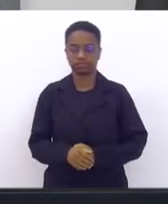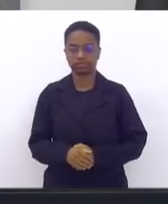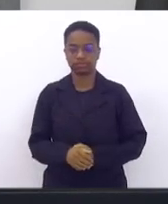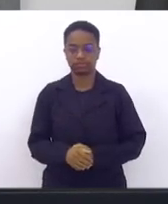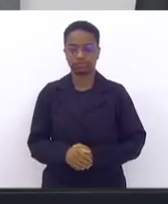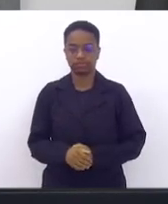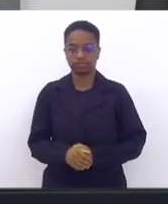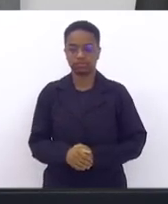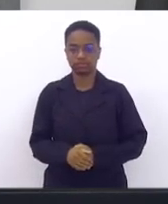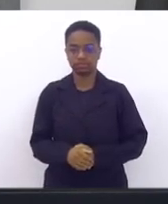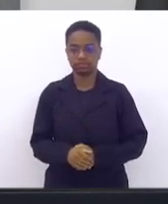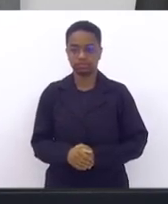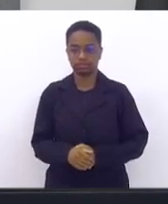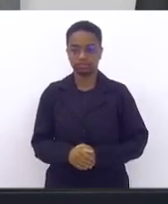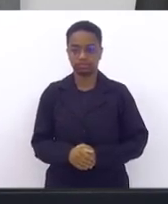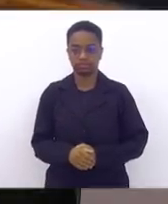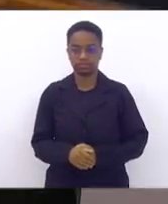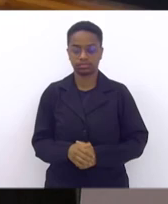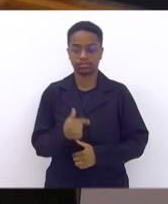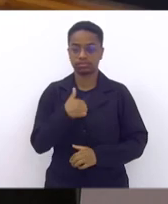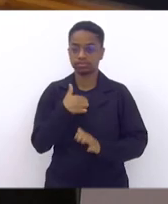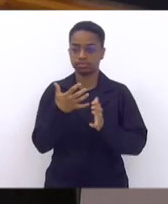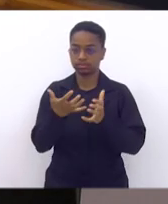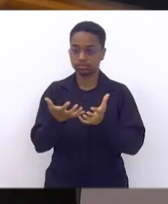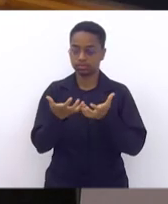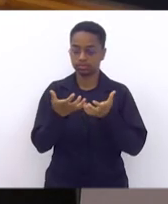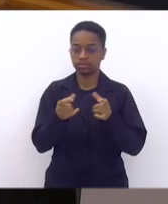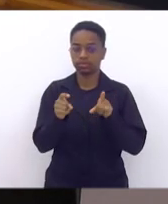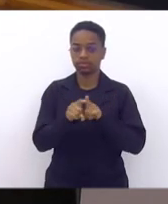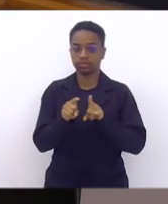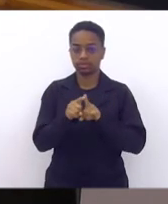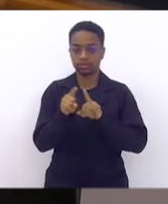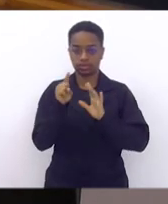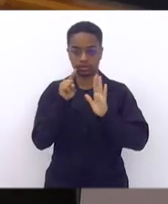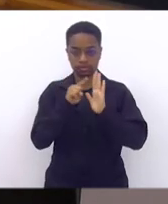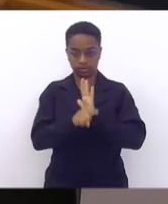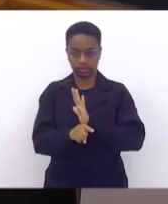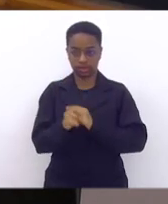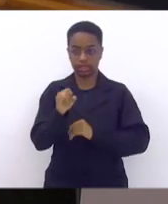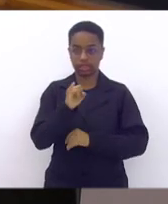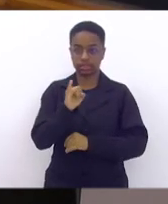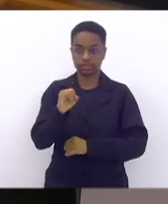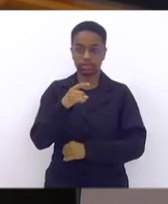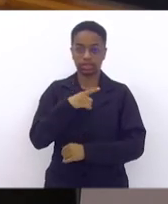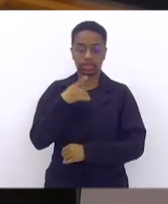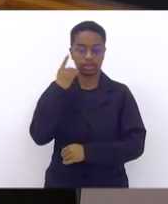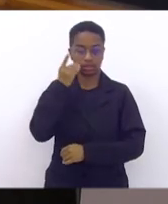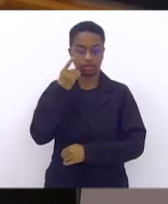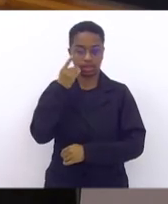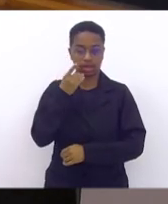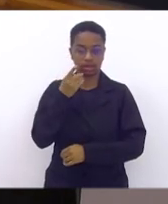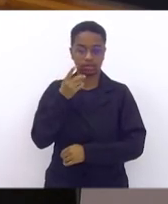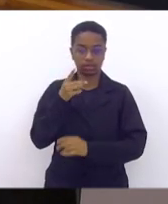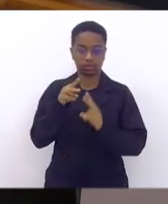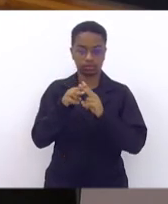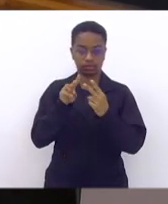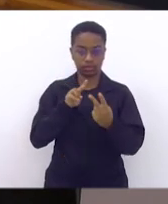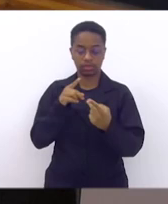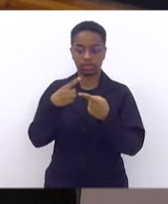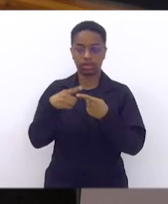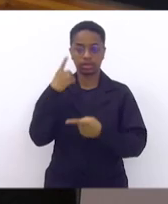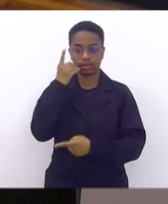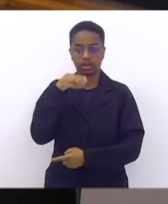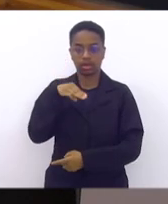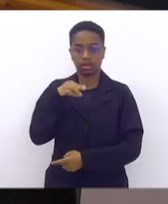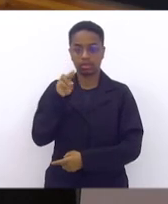participação. Gostaria de indagar também se há deputados online. O deputado Munir Neto disse